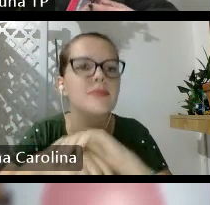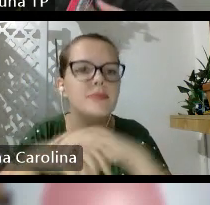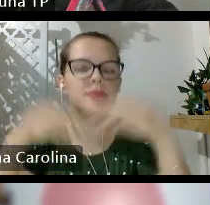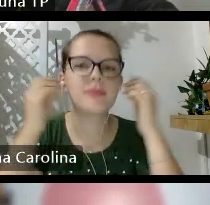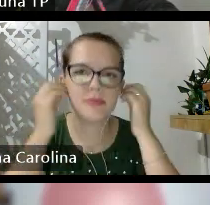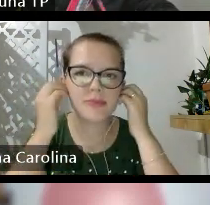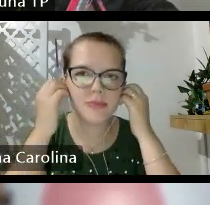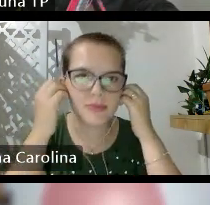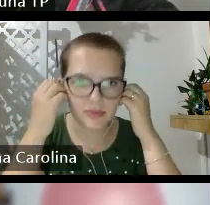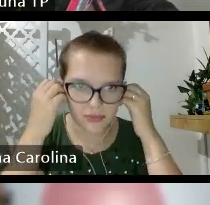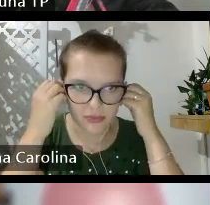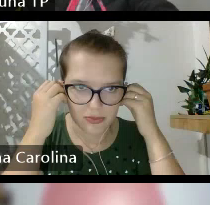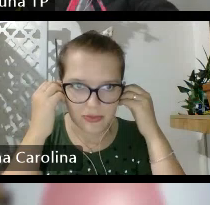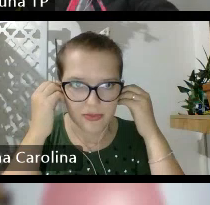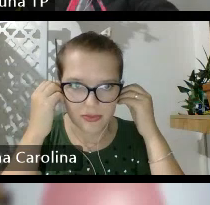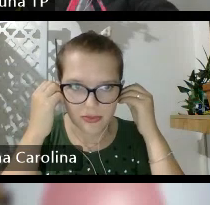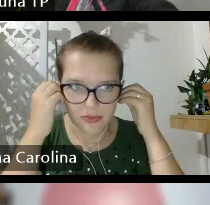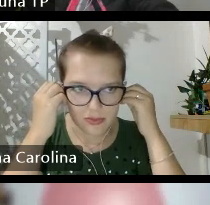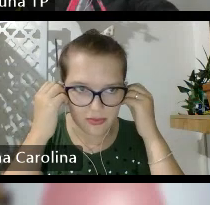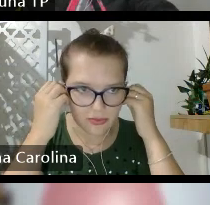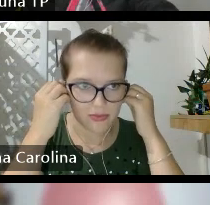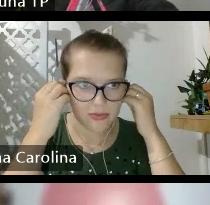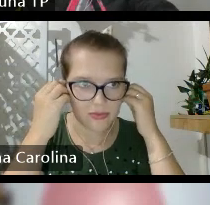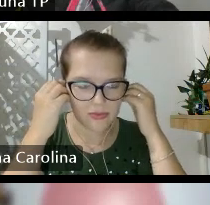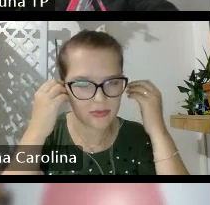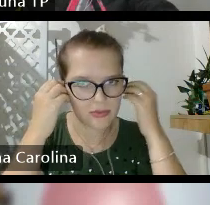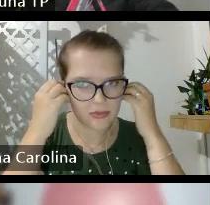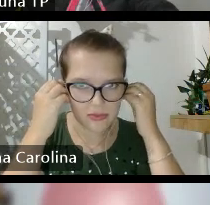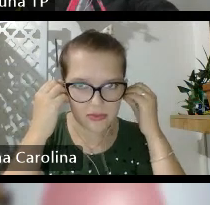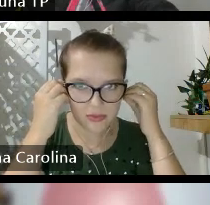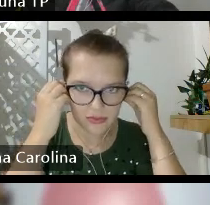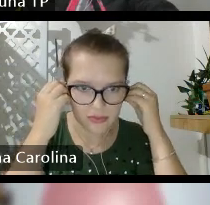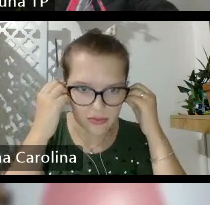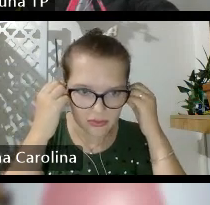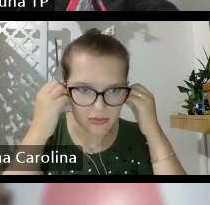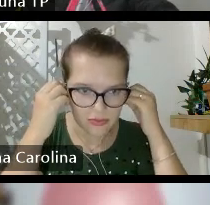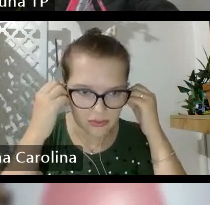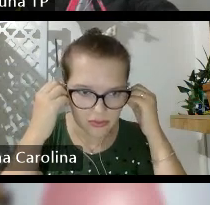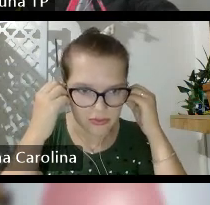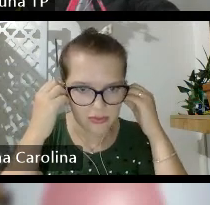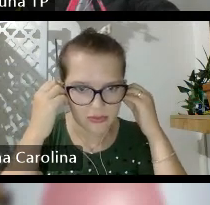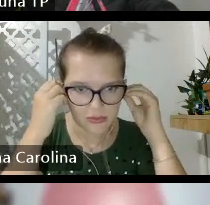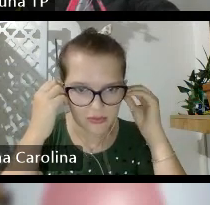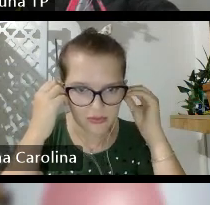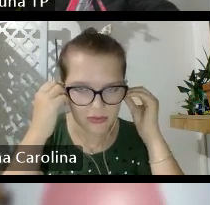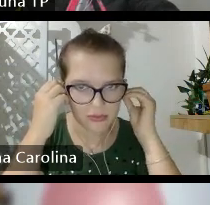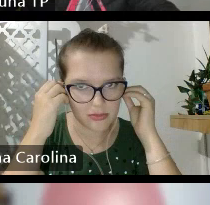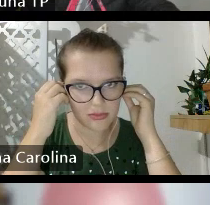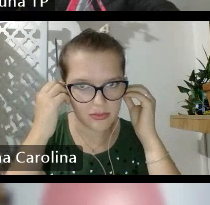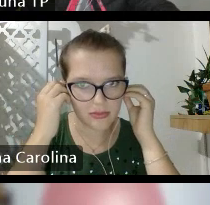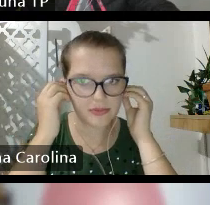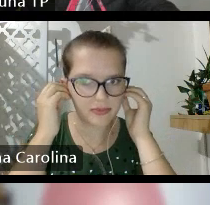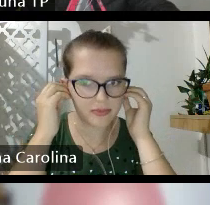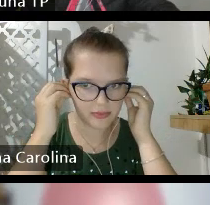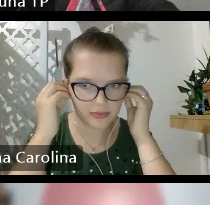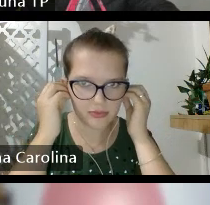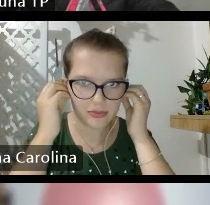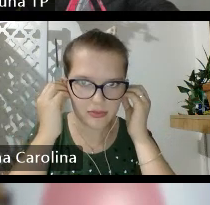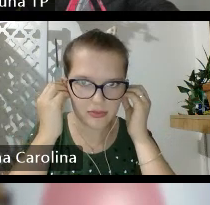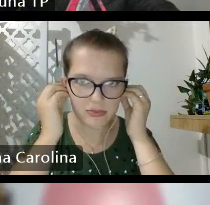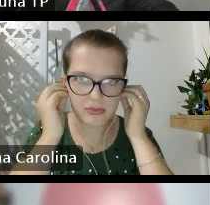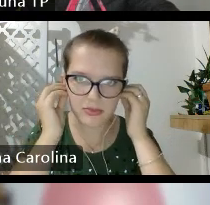nós trabalhamos em um atendimento humanizado, prestando suporte aos clientes. Eu